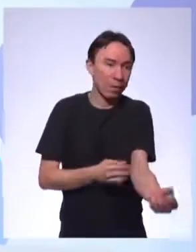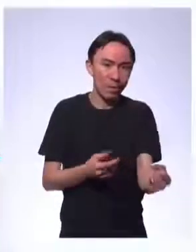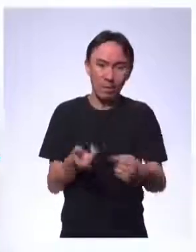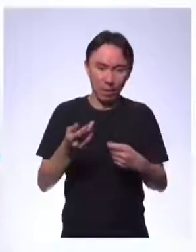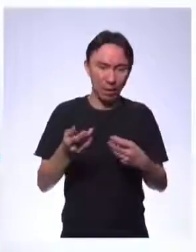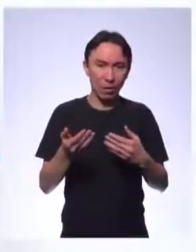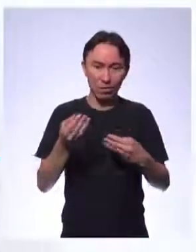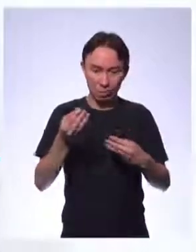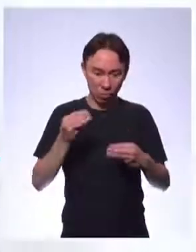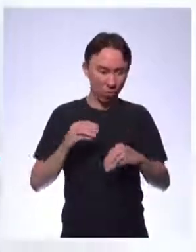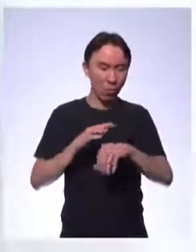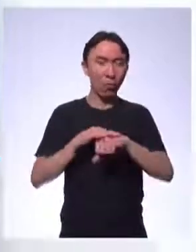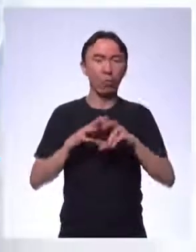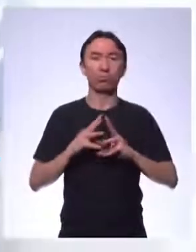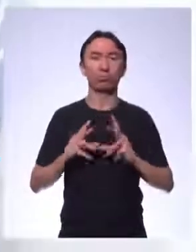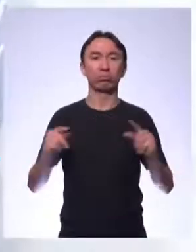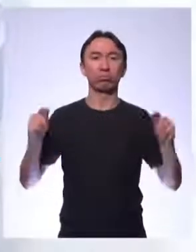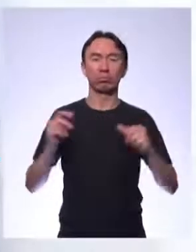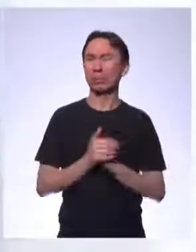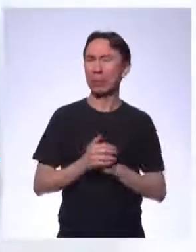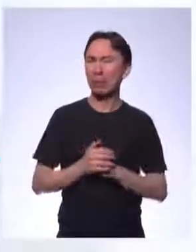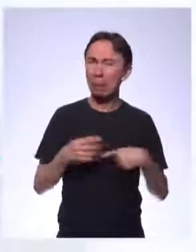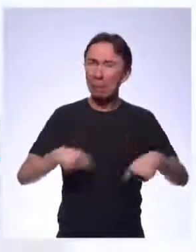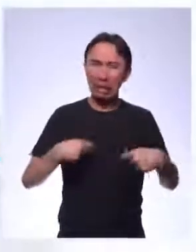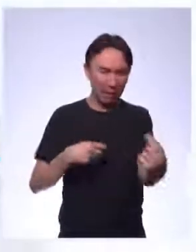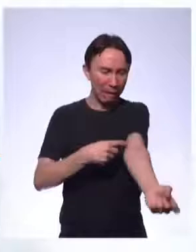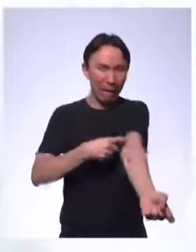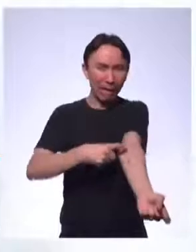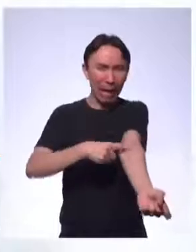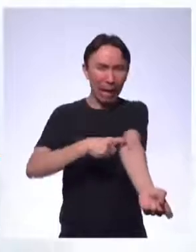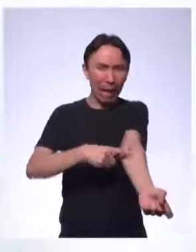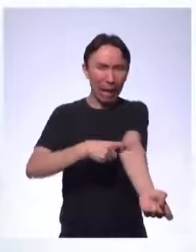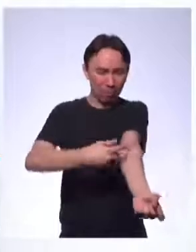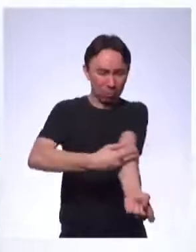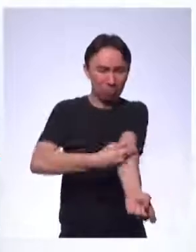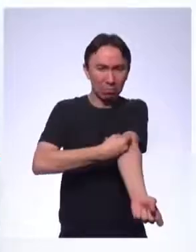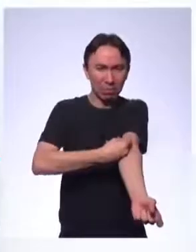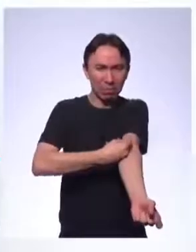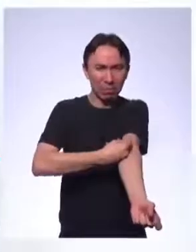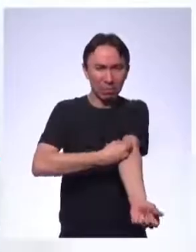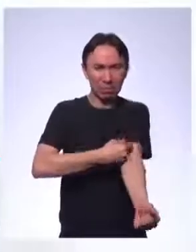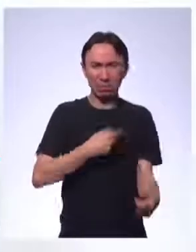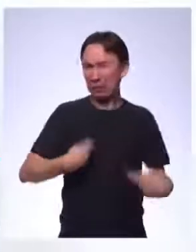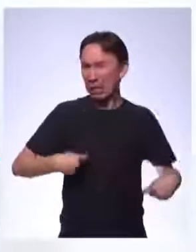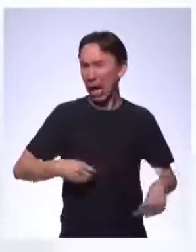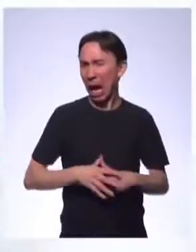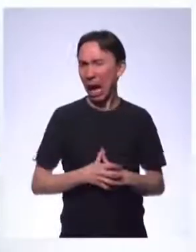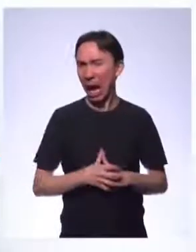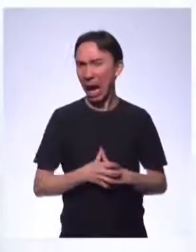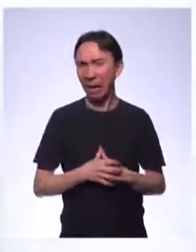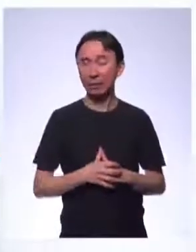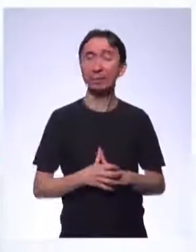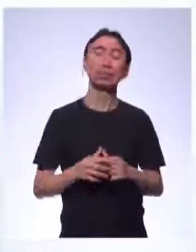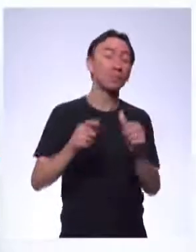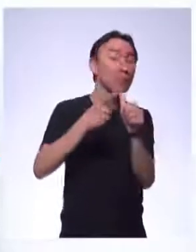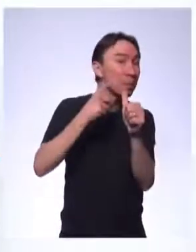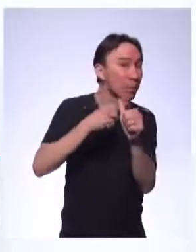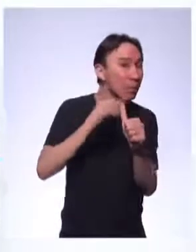Então, será que tem que ir na veia, né? Então é assim, ó, gente. Primeiro, você pode ter o